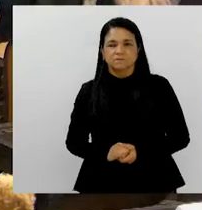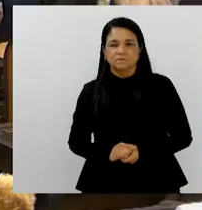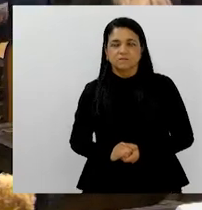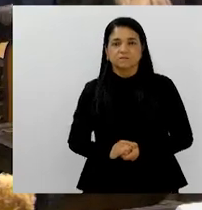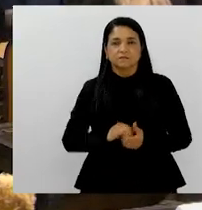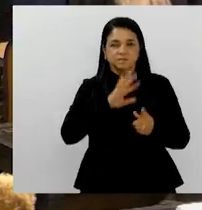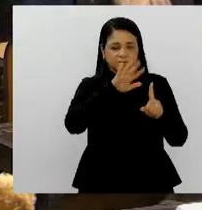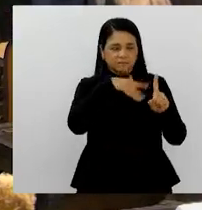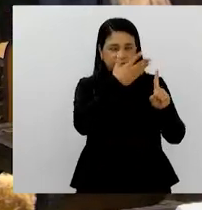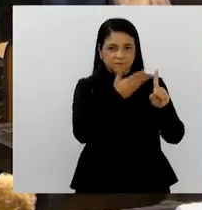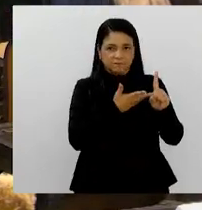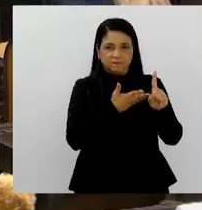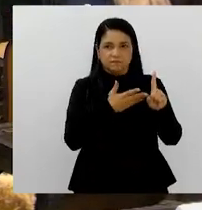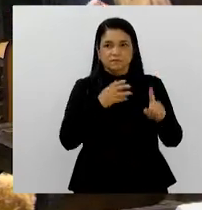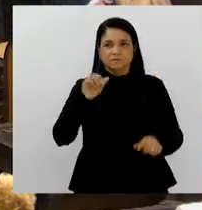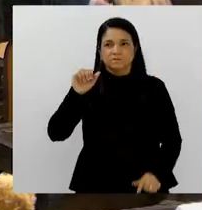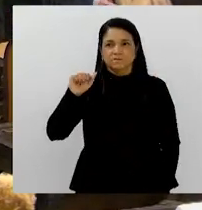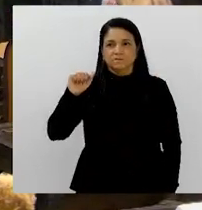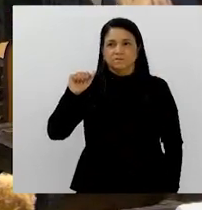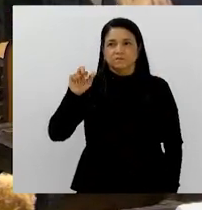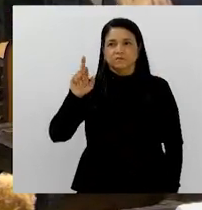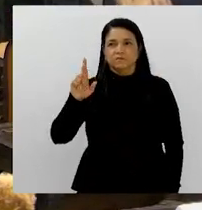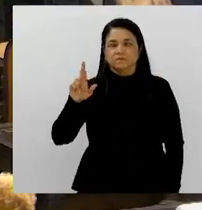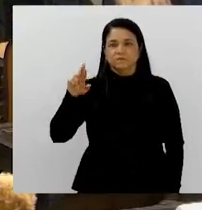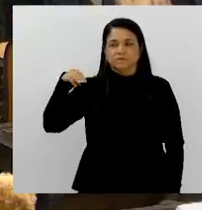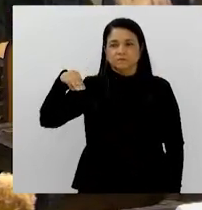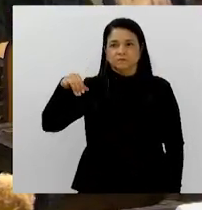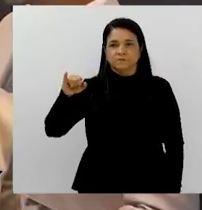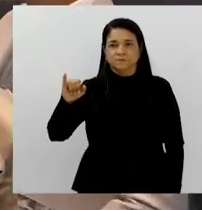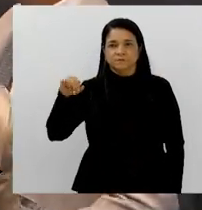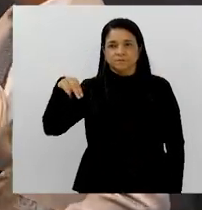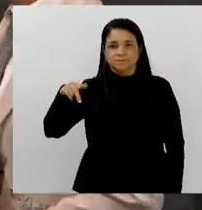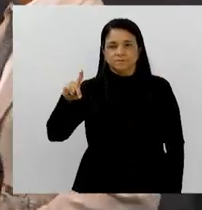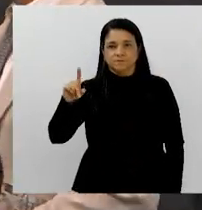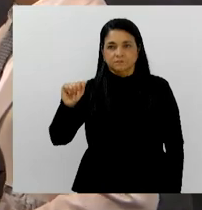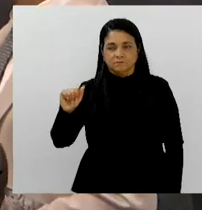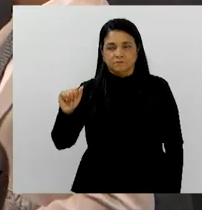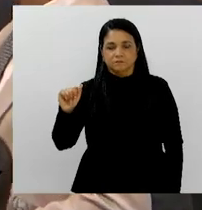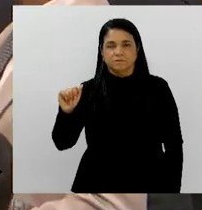Próxima agraciada, Arminda Maria Freire Amorim.